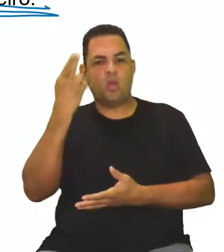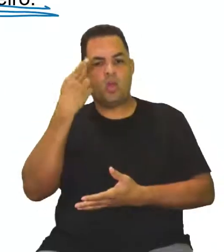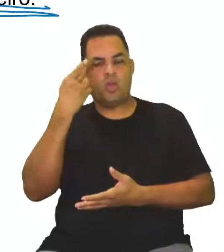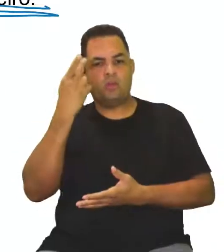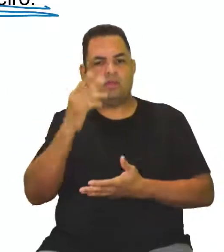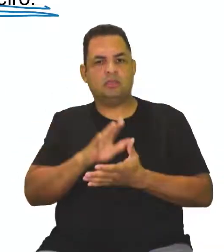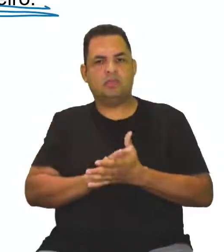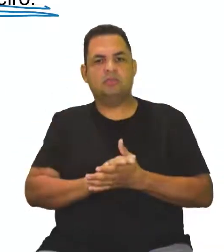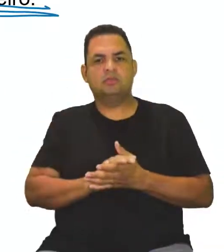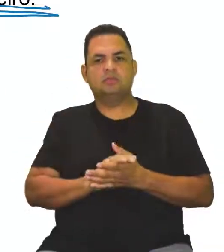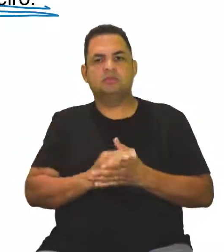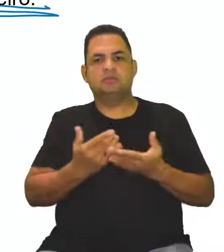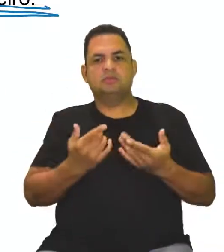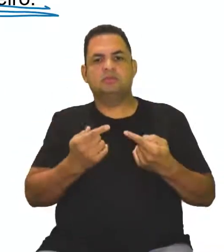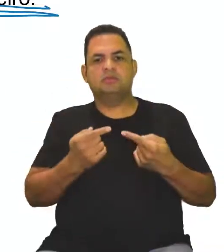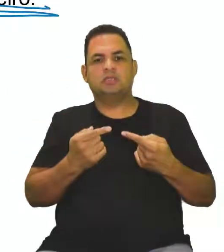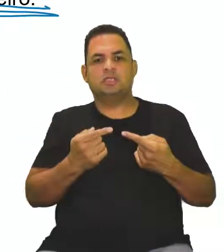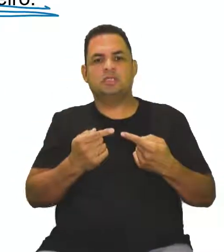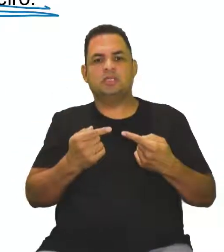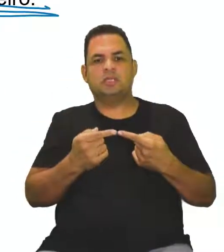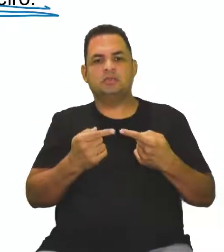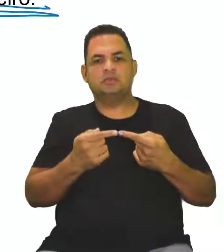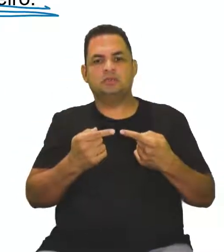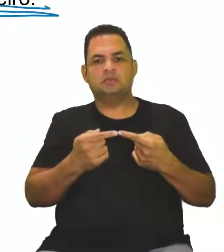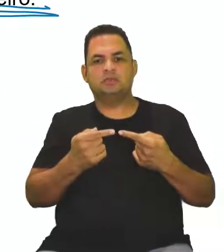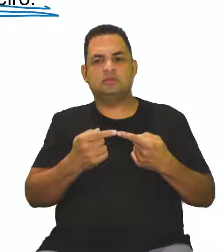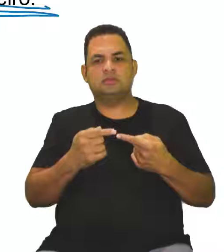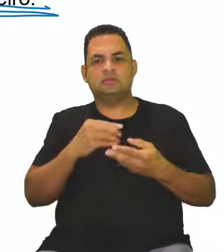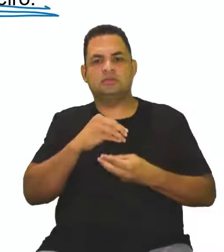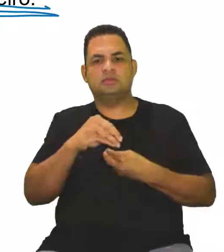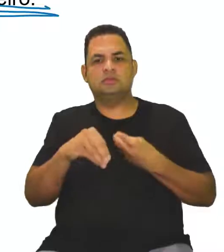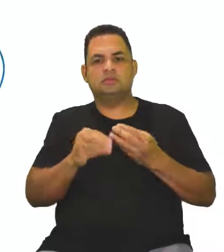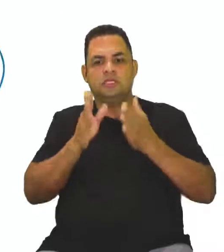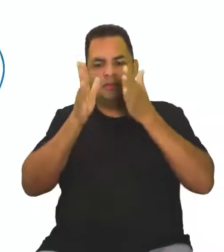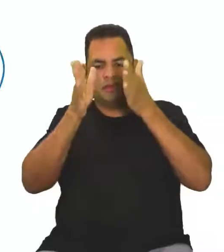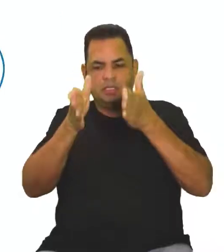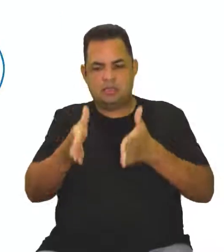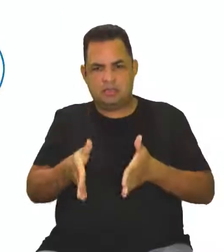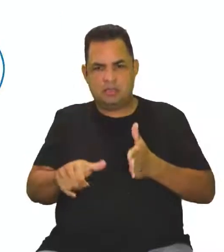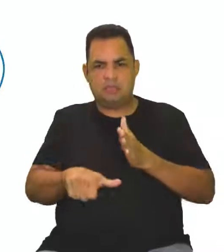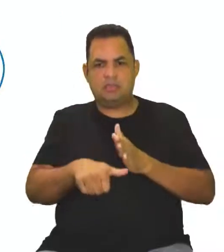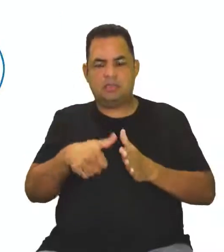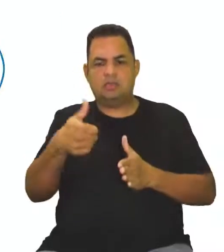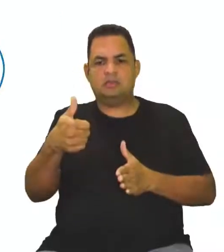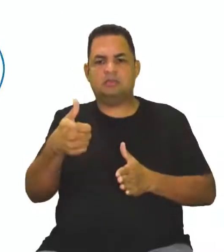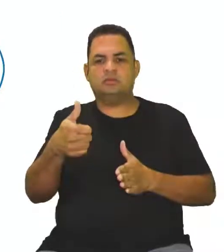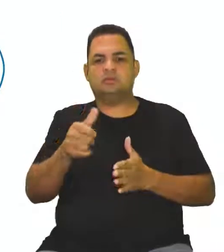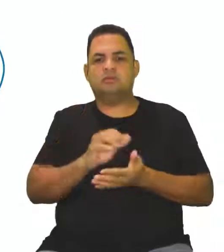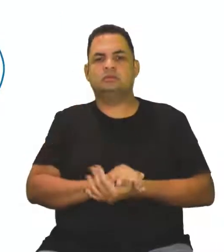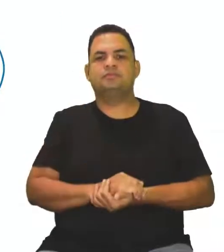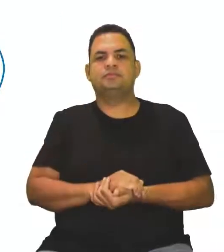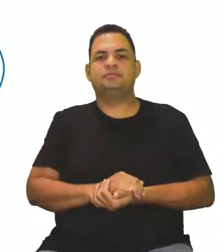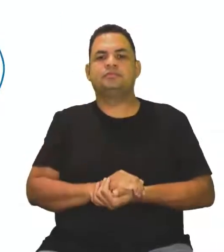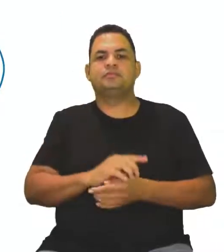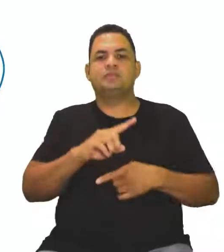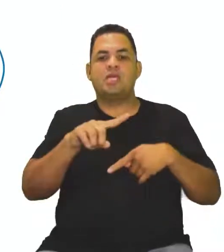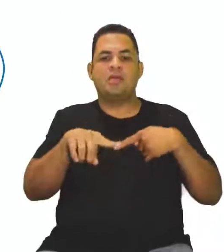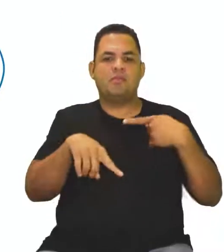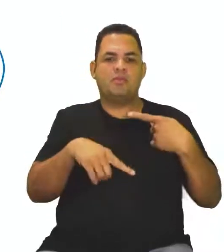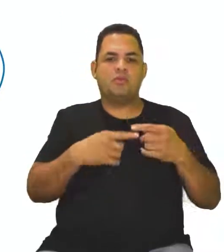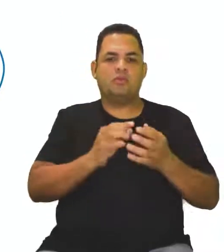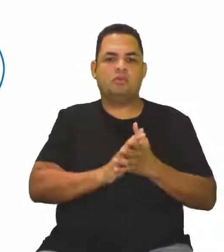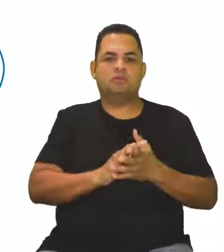associação mista, primeiro eu faço a galerinha que está em paralelo, e tendo uma resistência só, eu faço